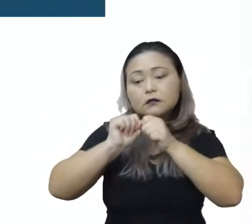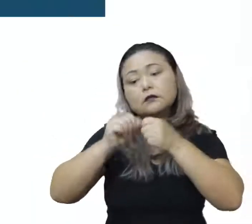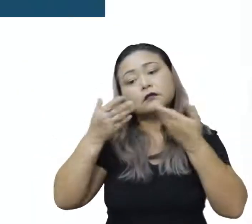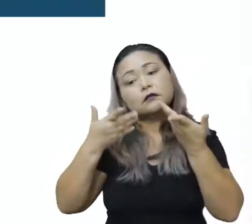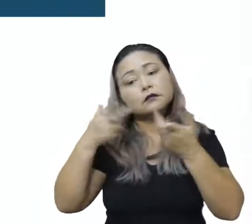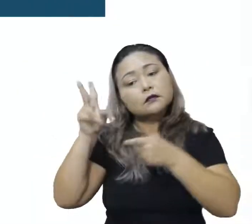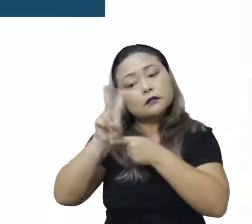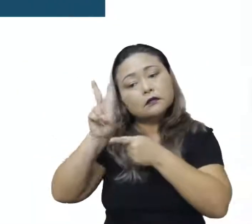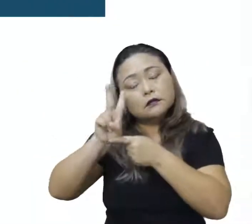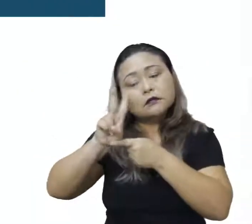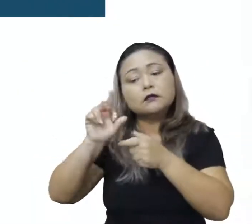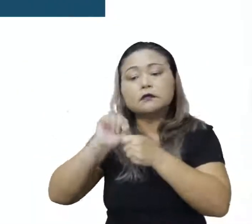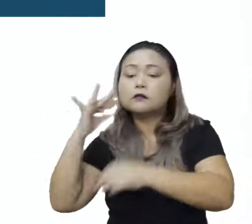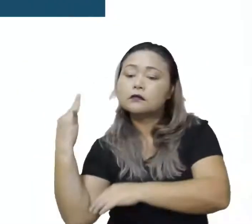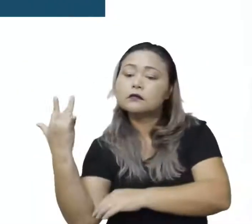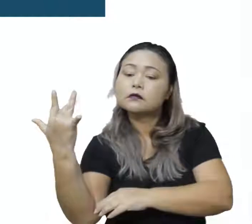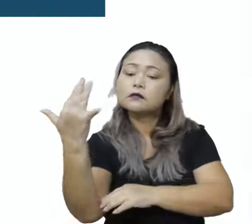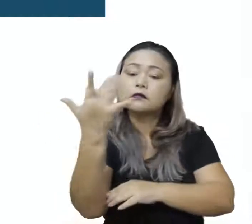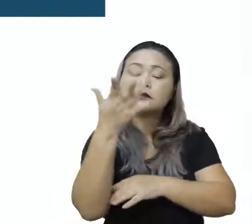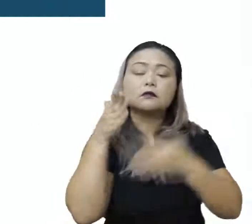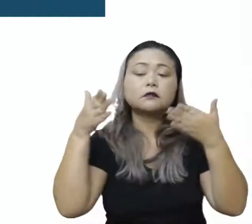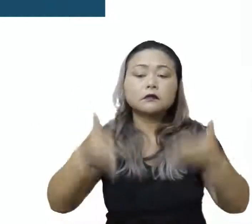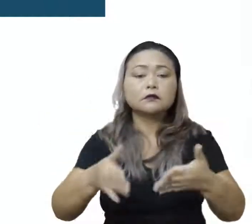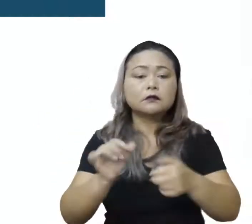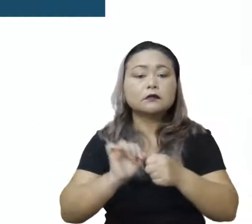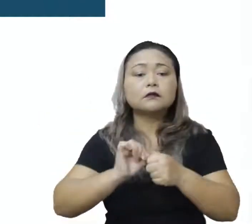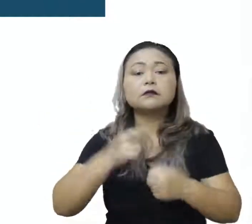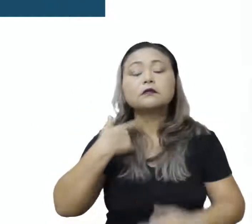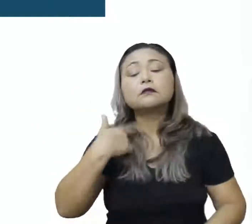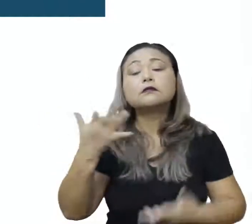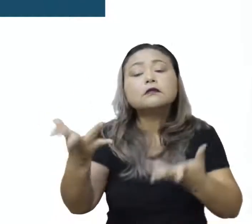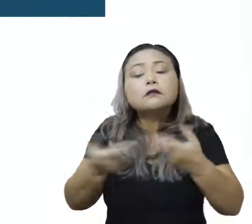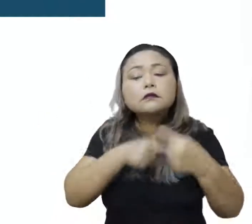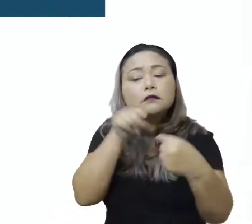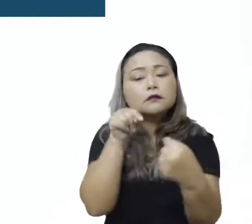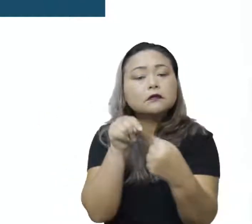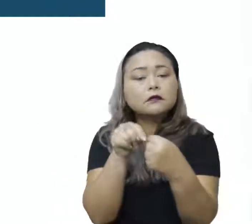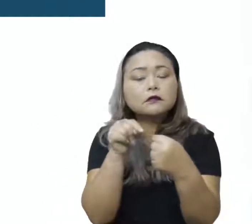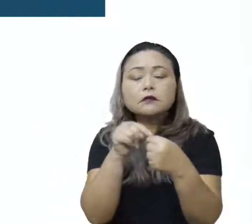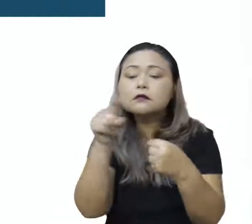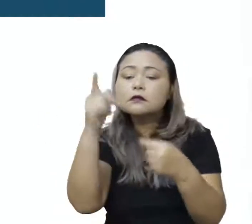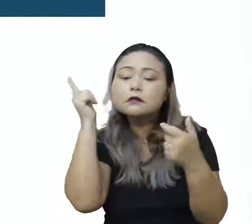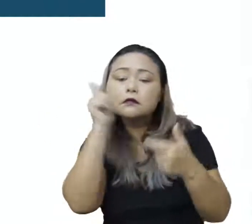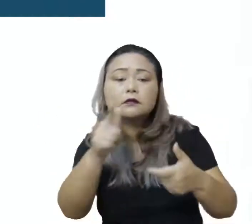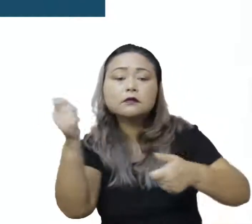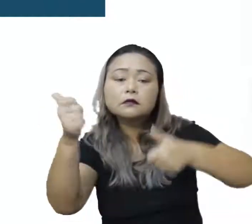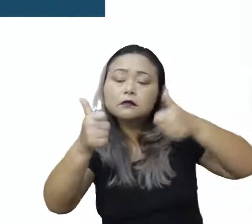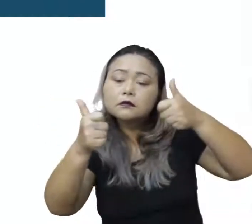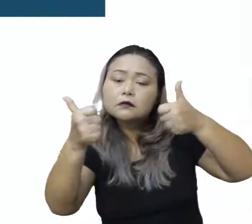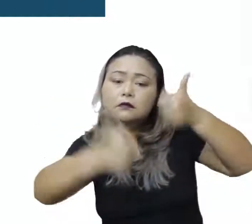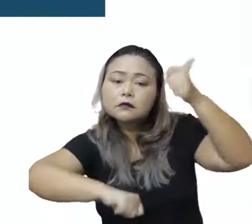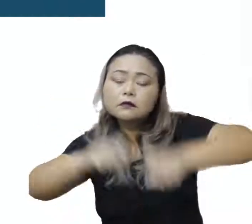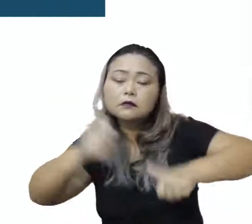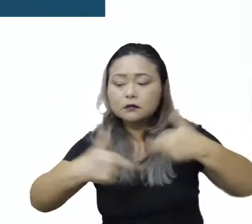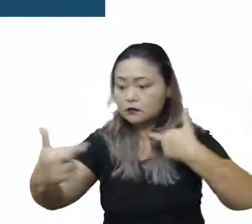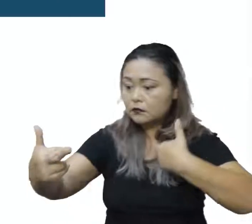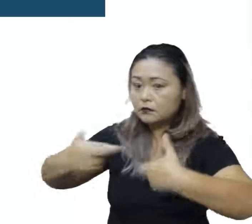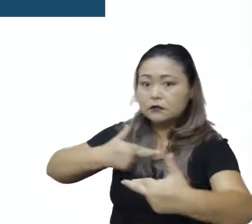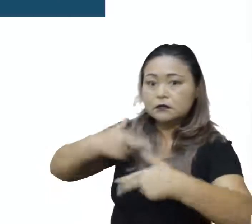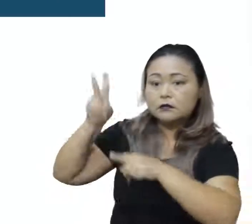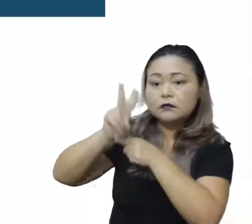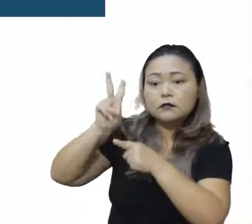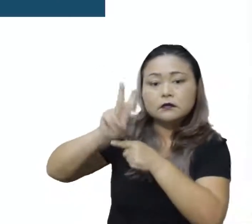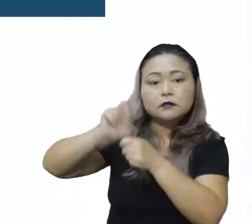você consiga a habilidade de avaliar as relações entre preservação